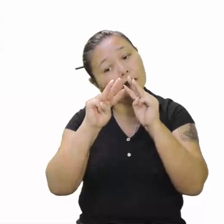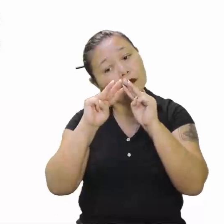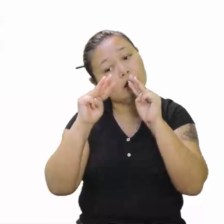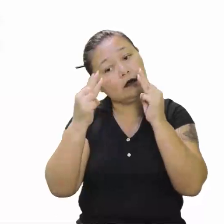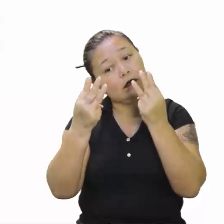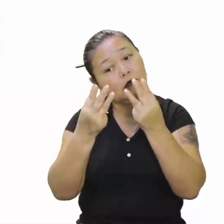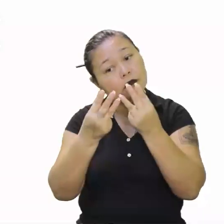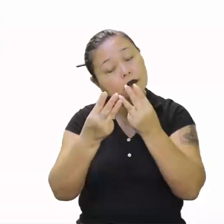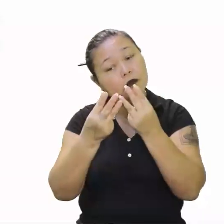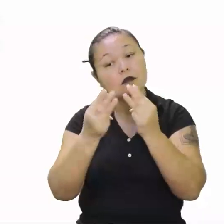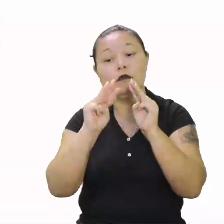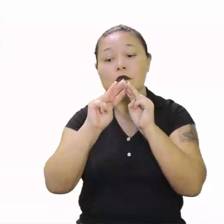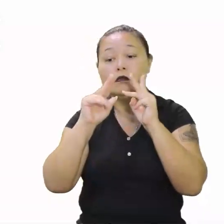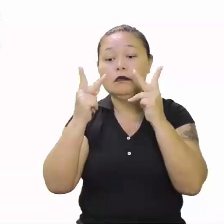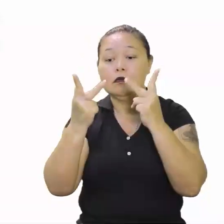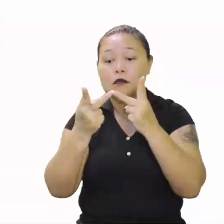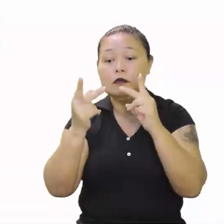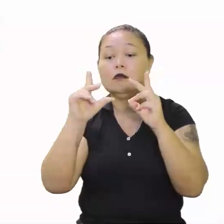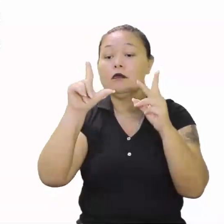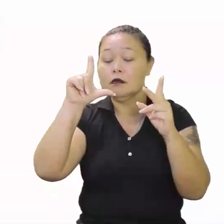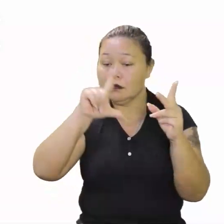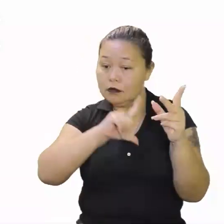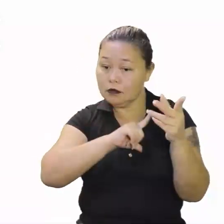matéria é tudo aquilo